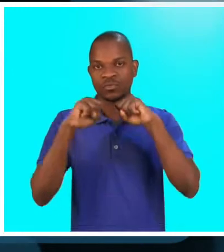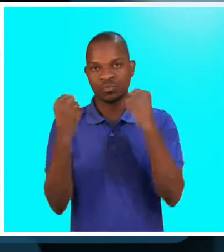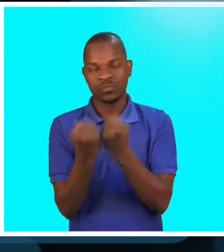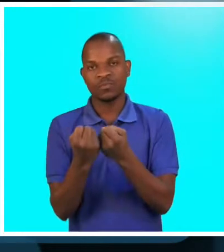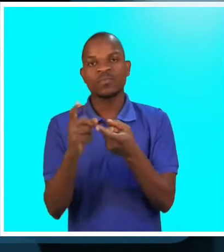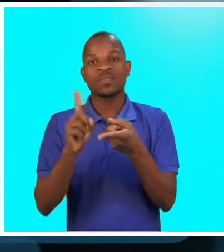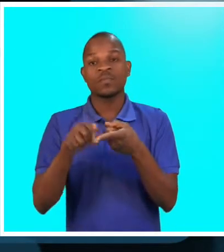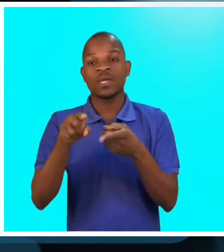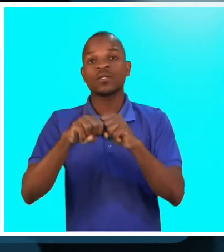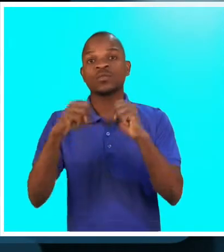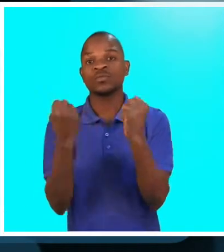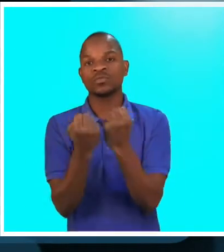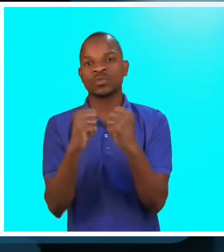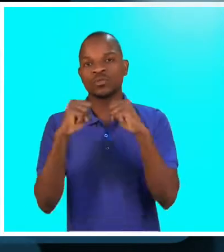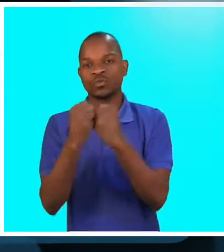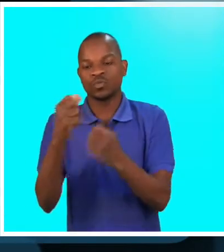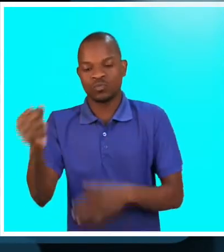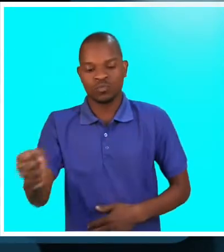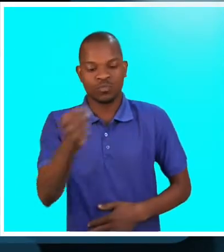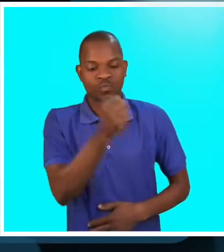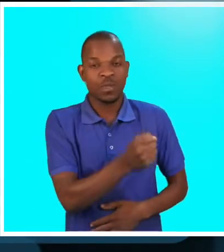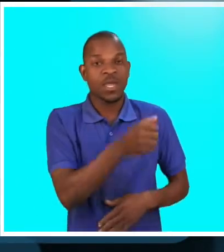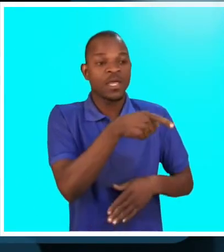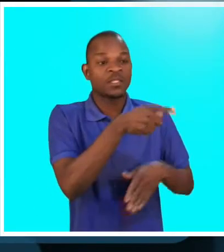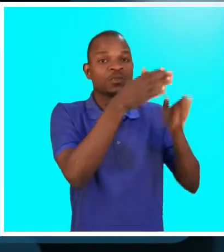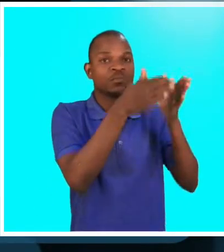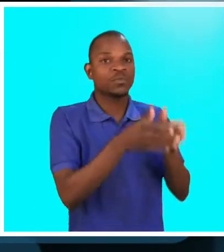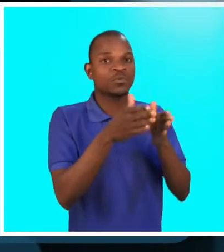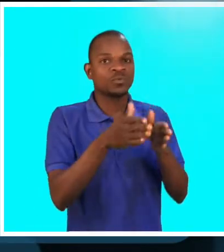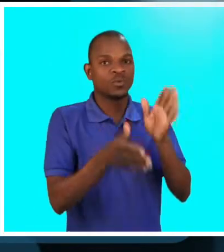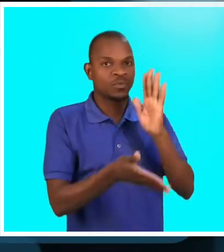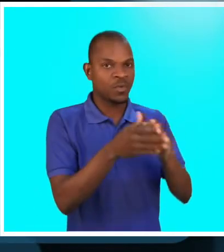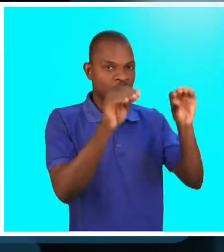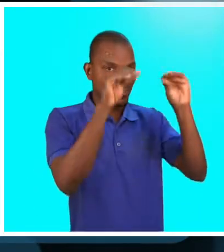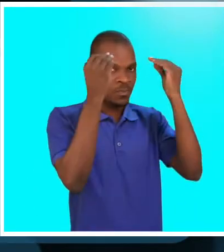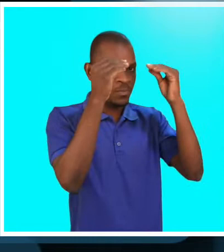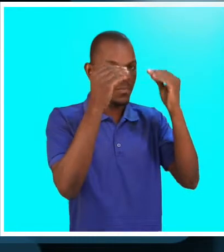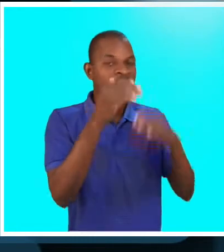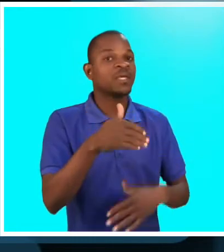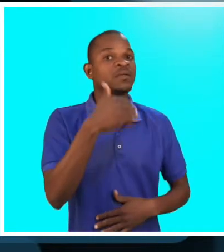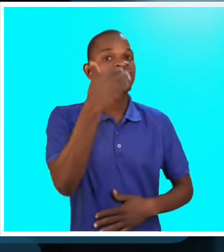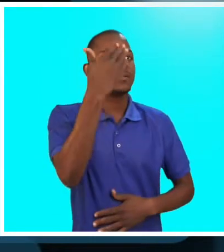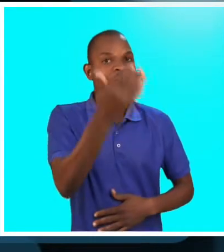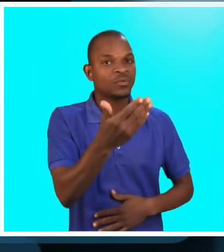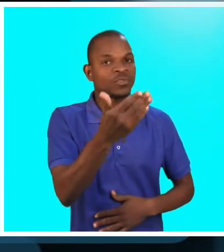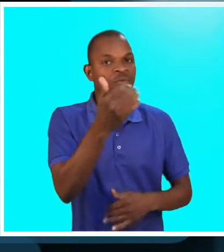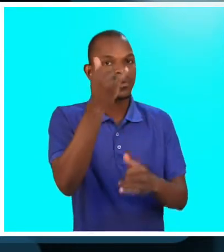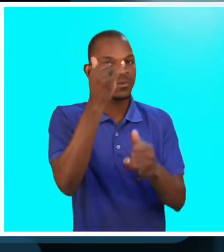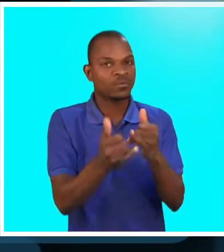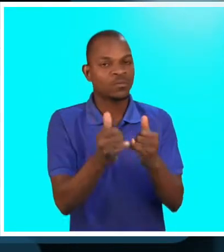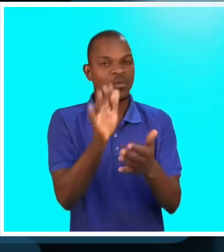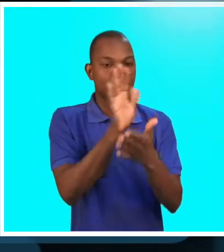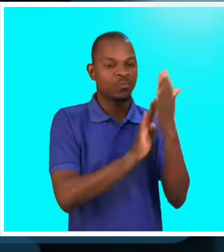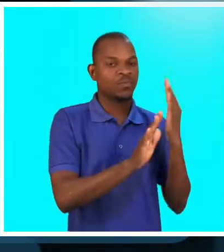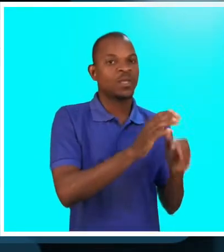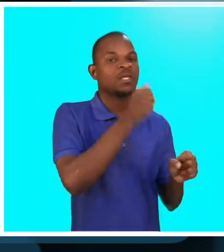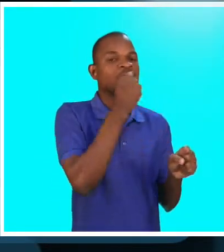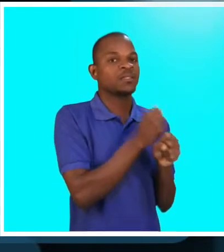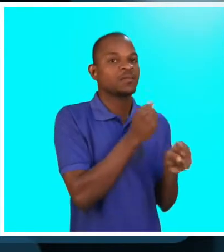e as versões de que enviam essas pessoas para poderem frequentar o curso e em contrapartida